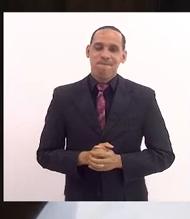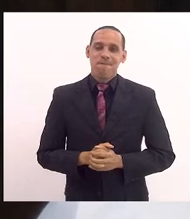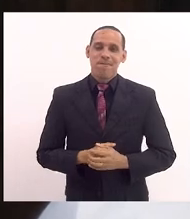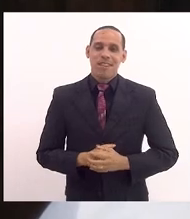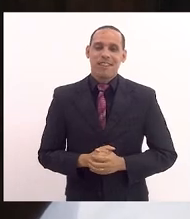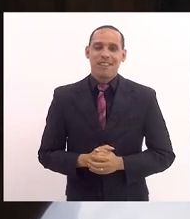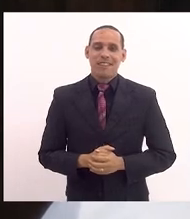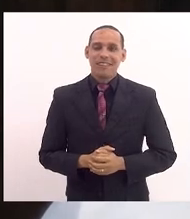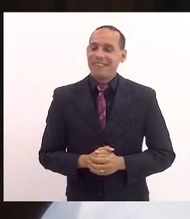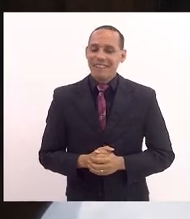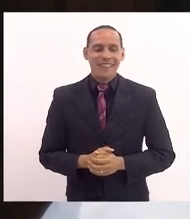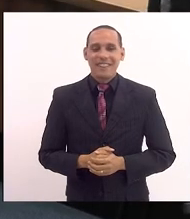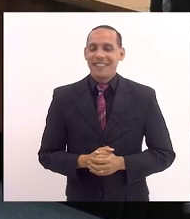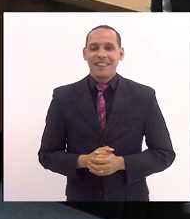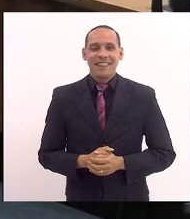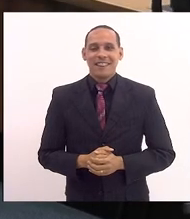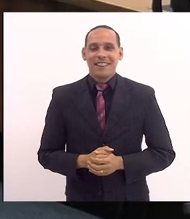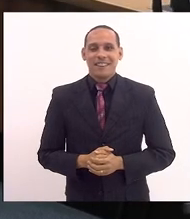Porra. Ai.